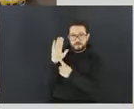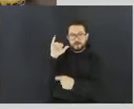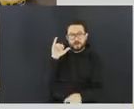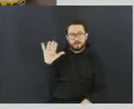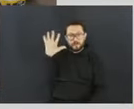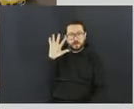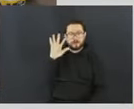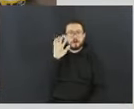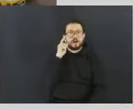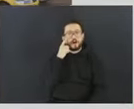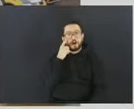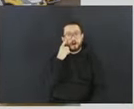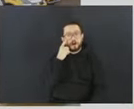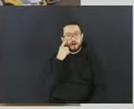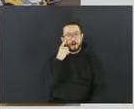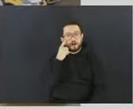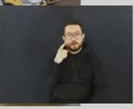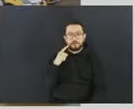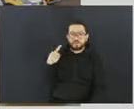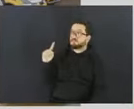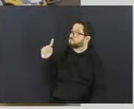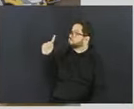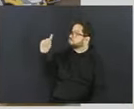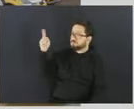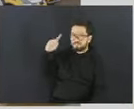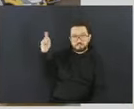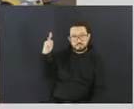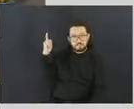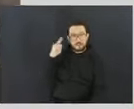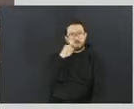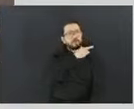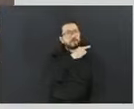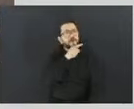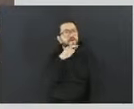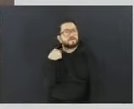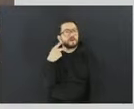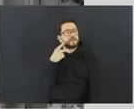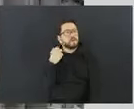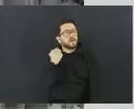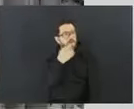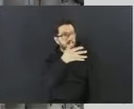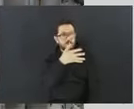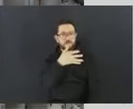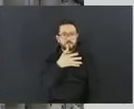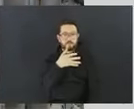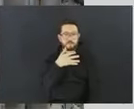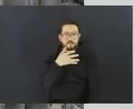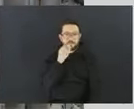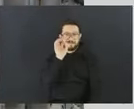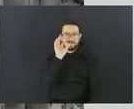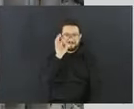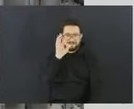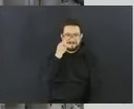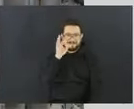os vereadores novos aí, nas sessões polêmicas que nós tivemos aqui,